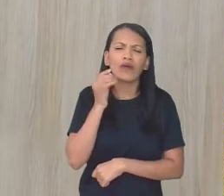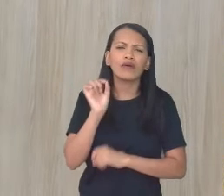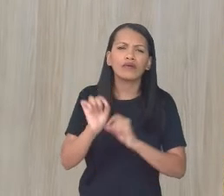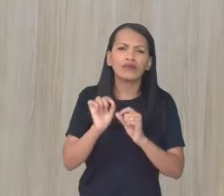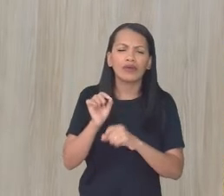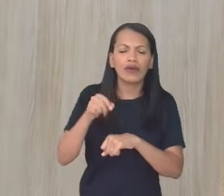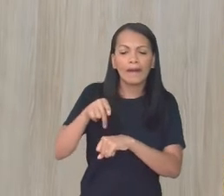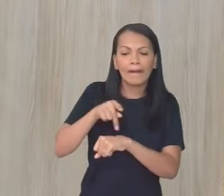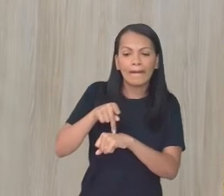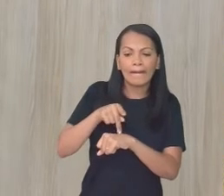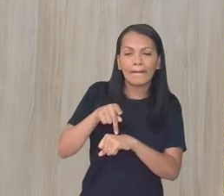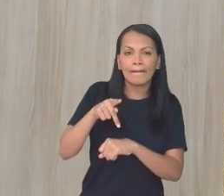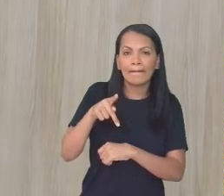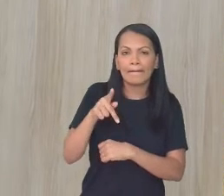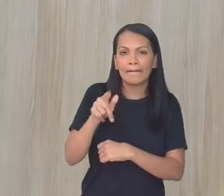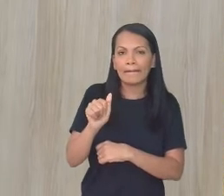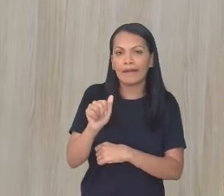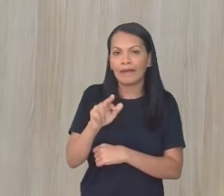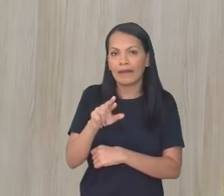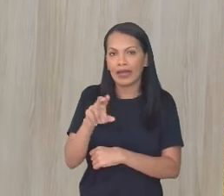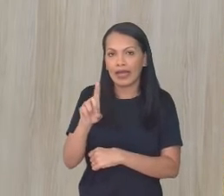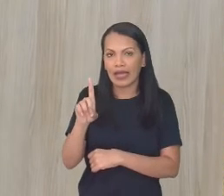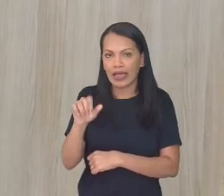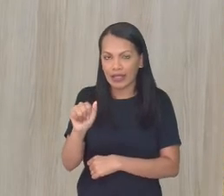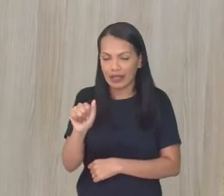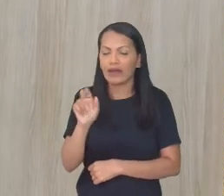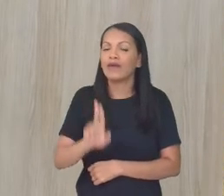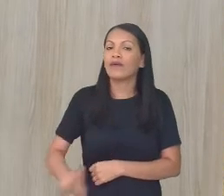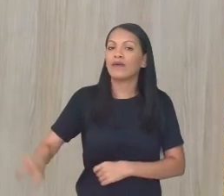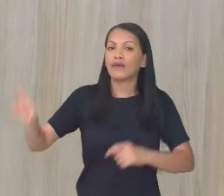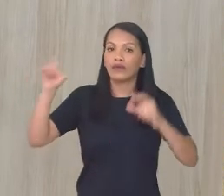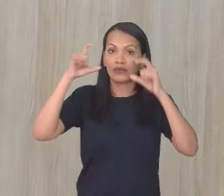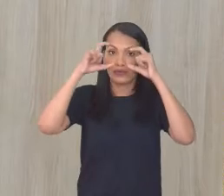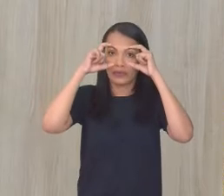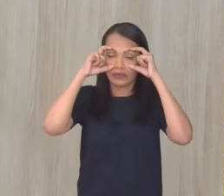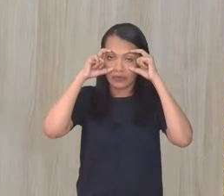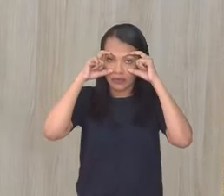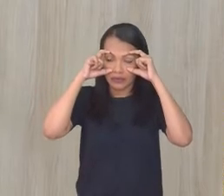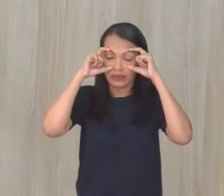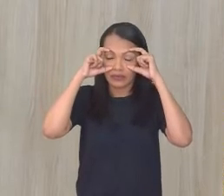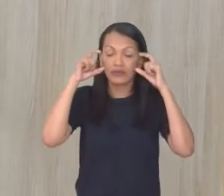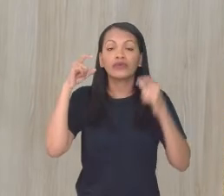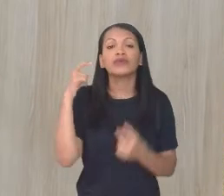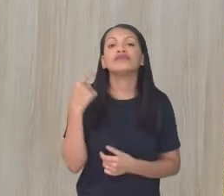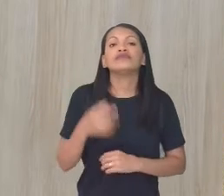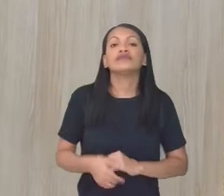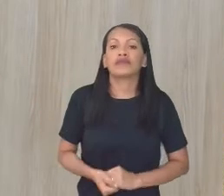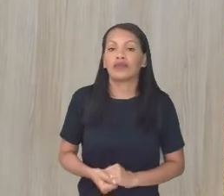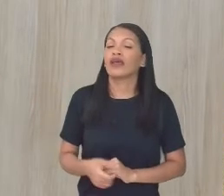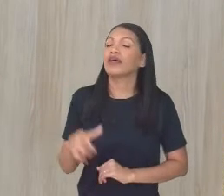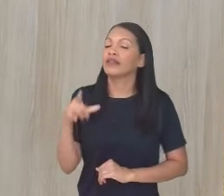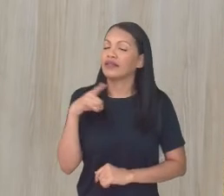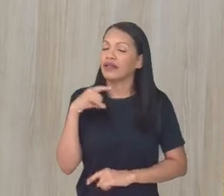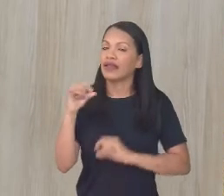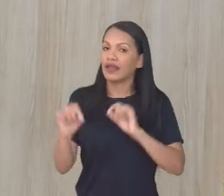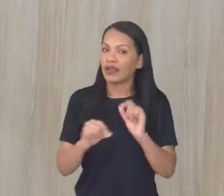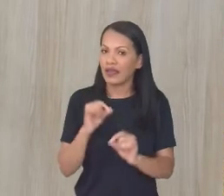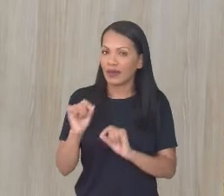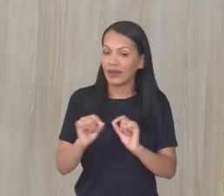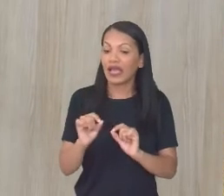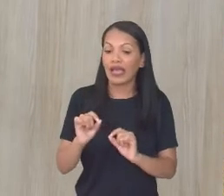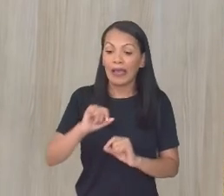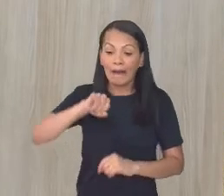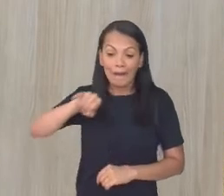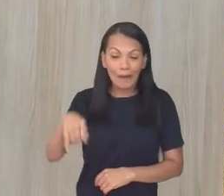óculos, cabelo do tamanho médio, e tenho o privilégio de nunca estar sozinha. Pois é, viver sozinho é